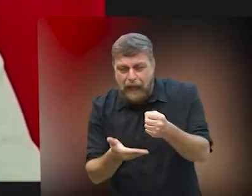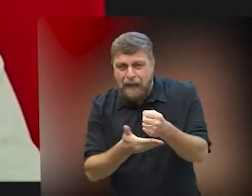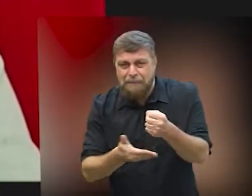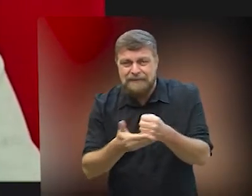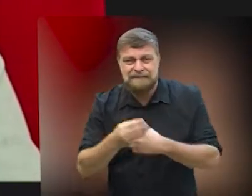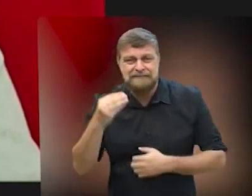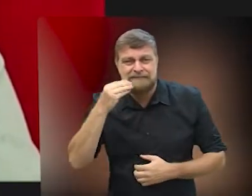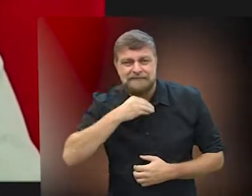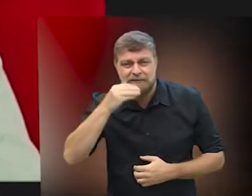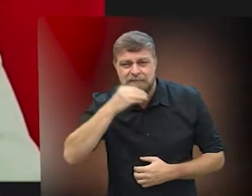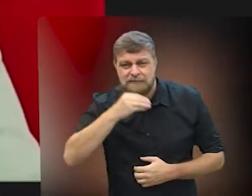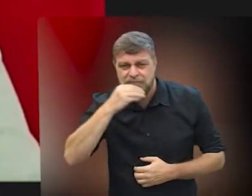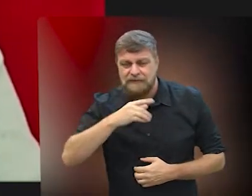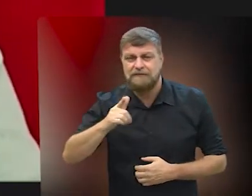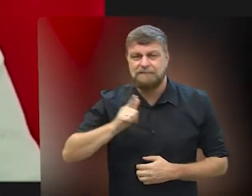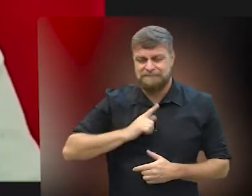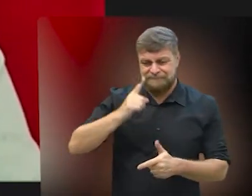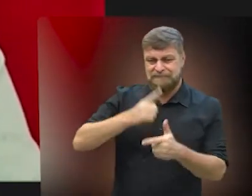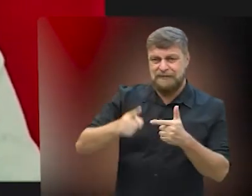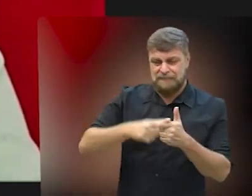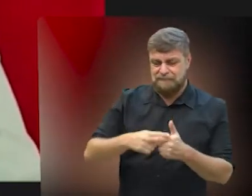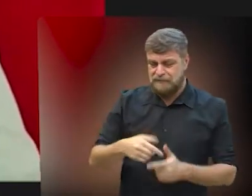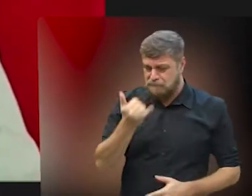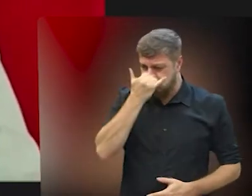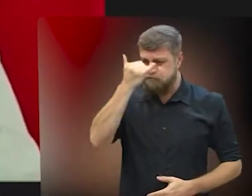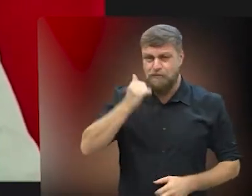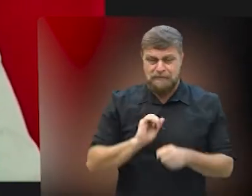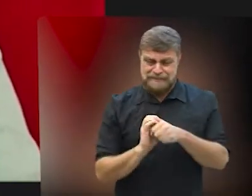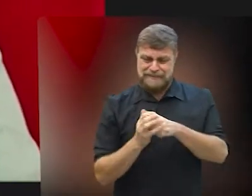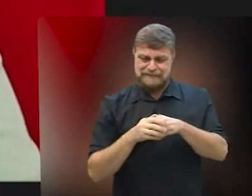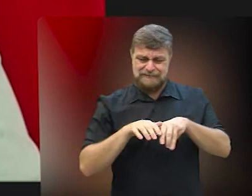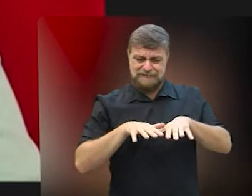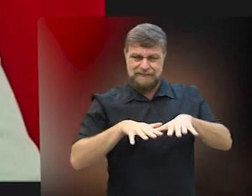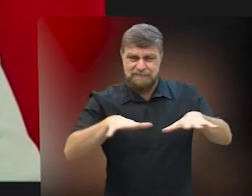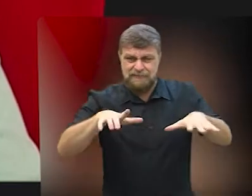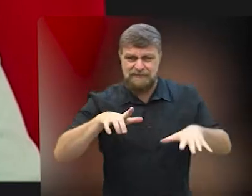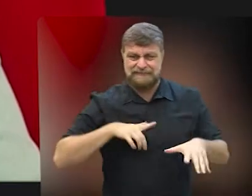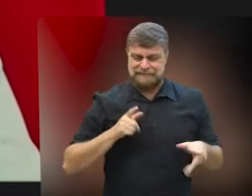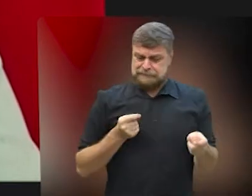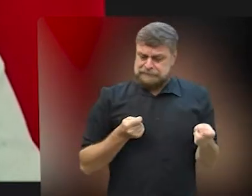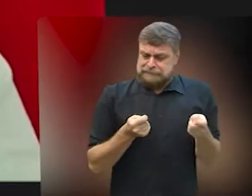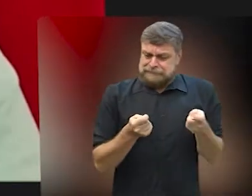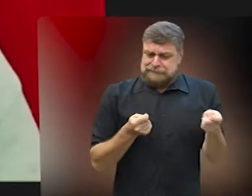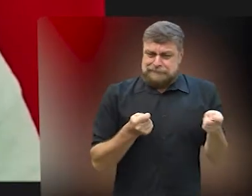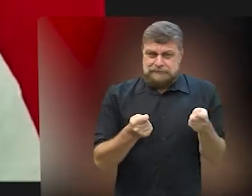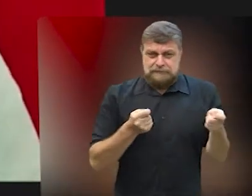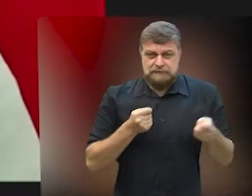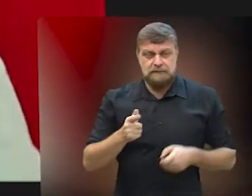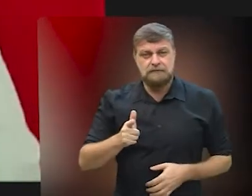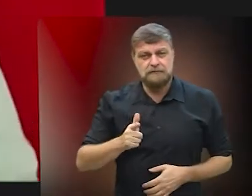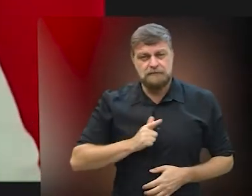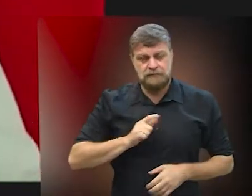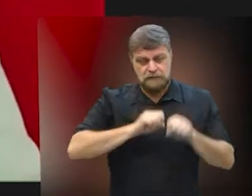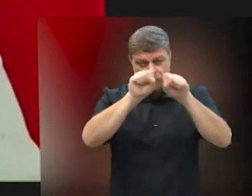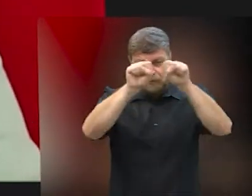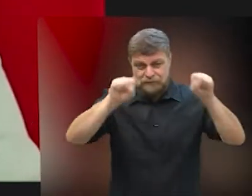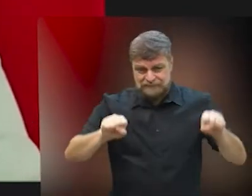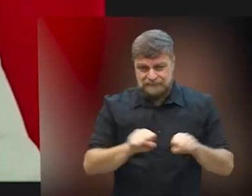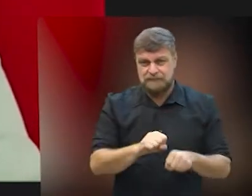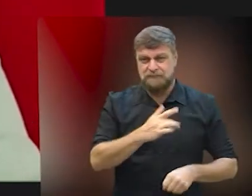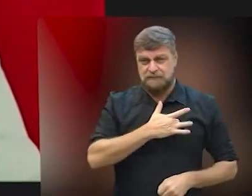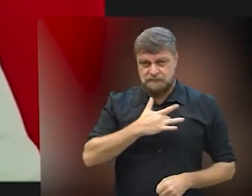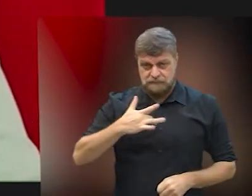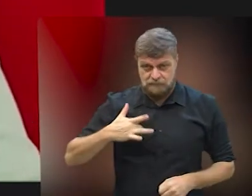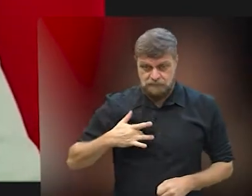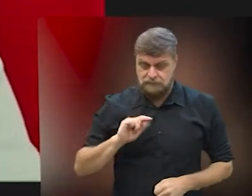cidade de Campinas, que cobra seu preço, né, num momento de crise, de desgaste, de tensionamento